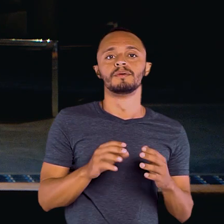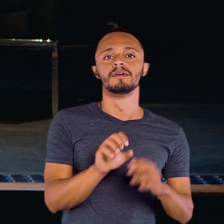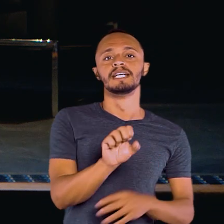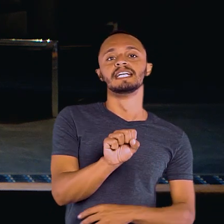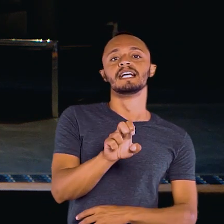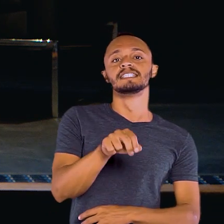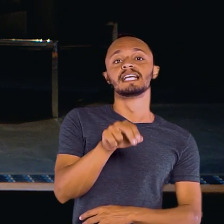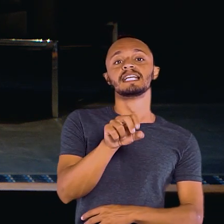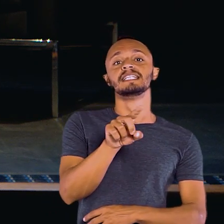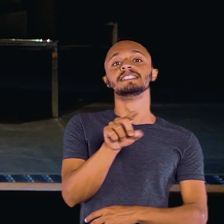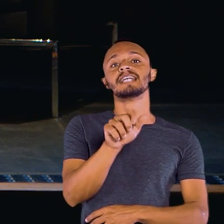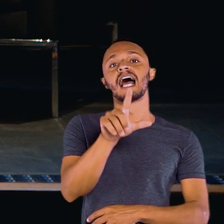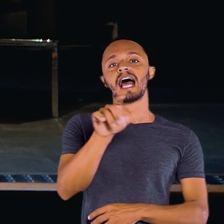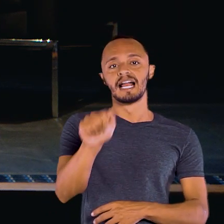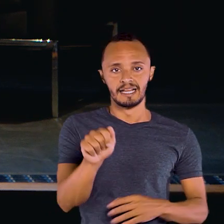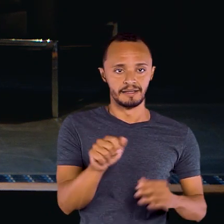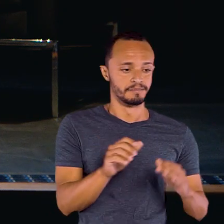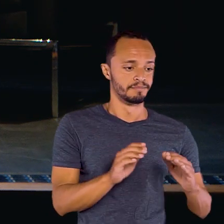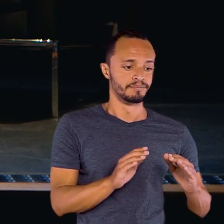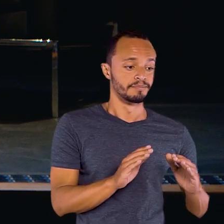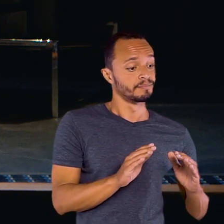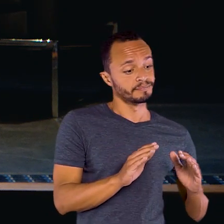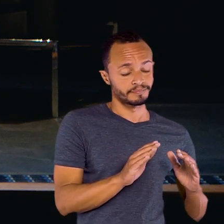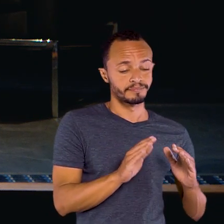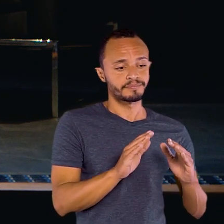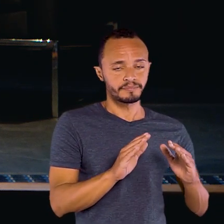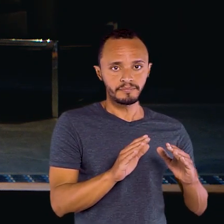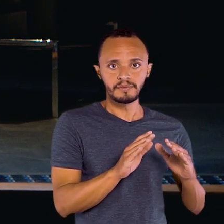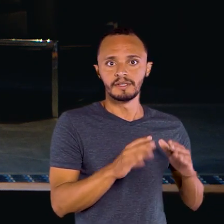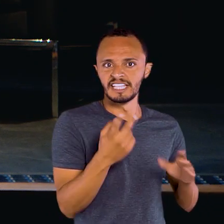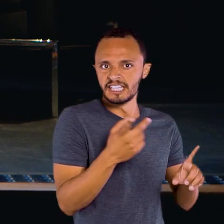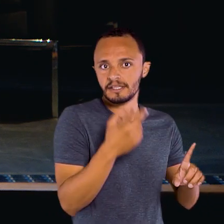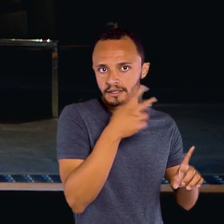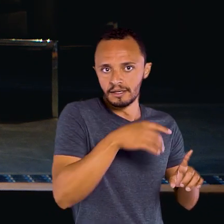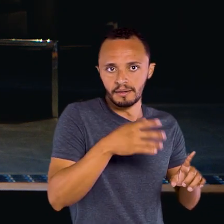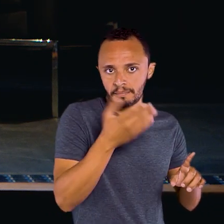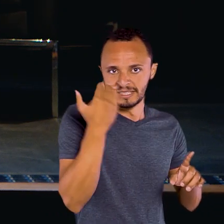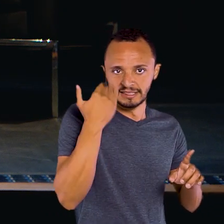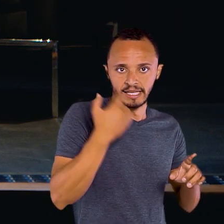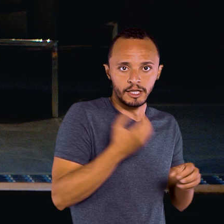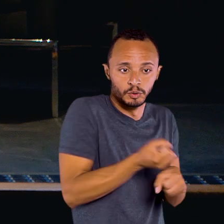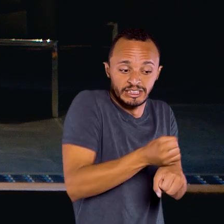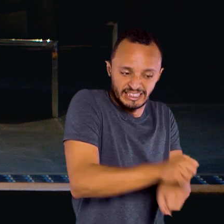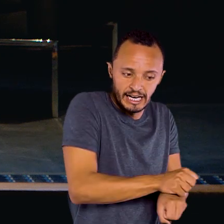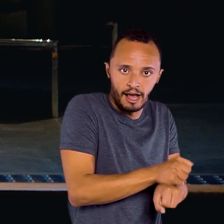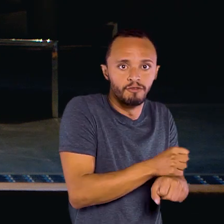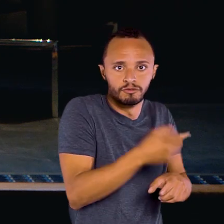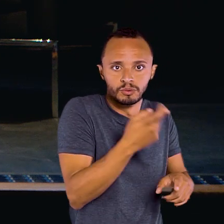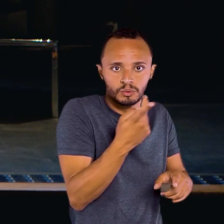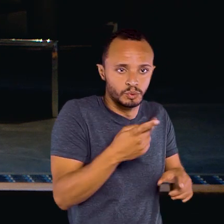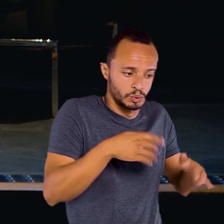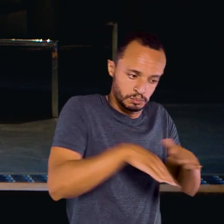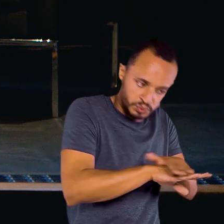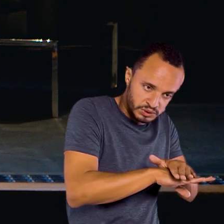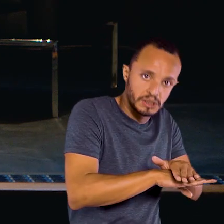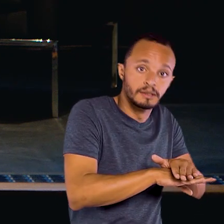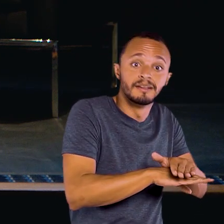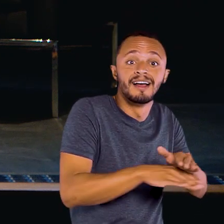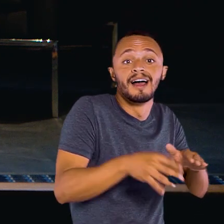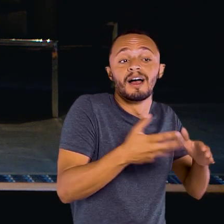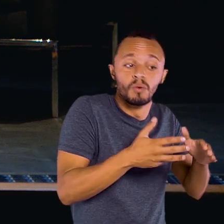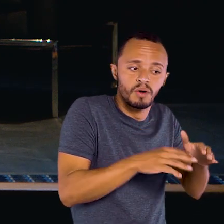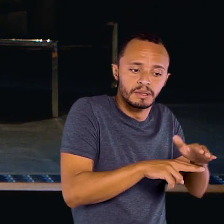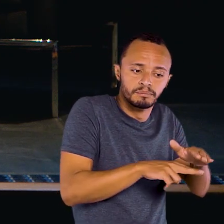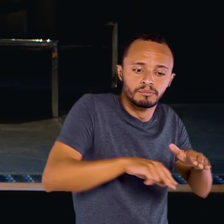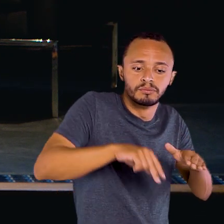que depois virou o quartinho, e que é uma tecnologia que vai se aperfeiçoando, vai mudando para